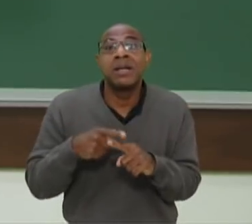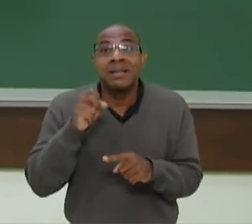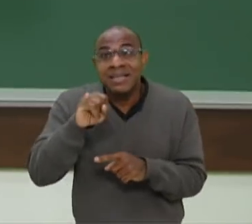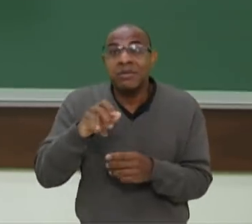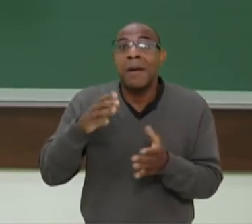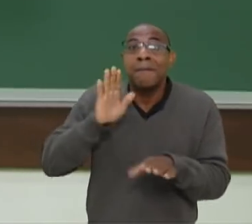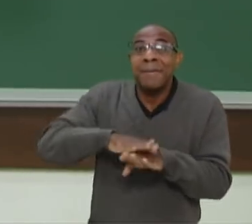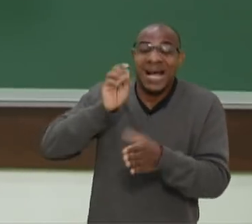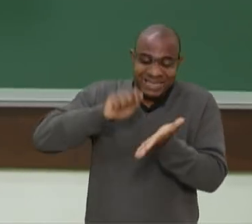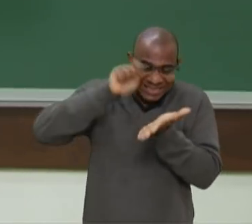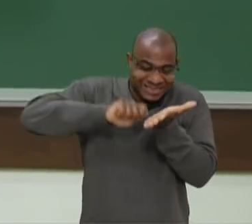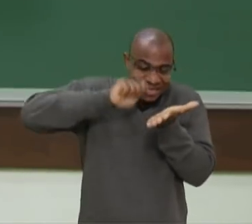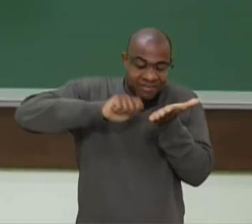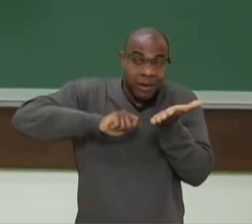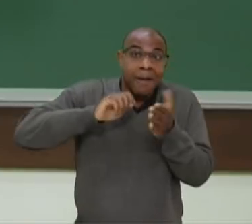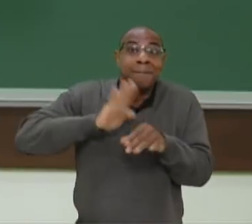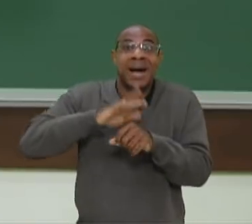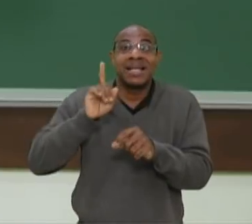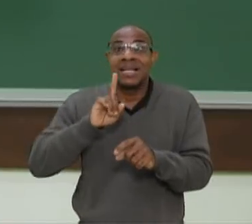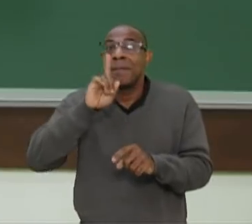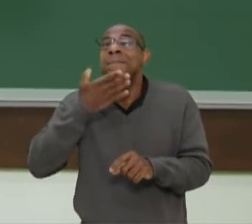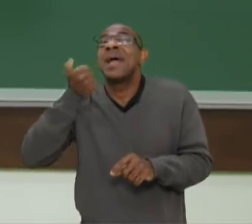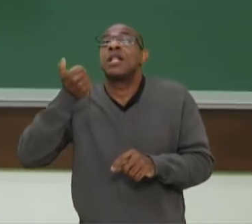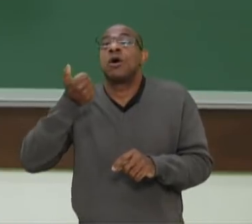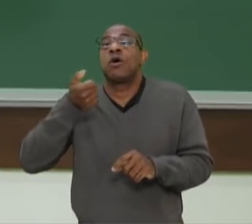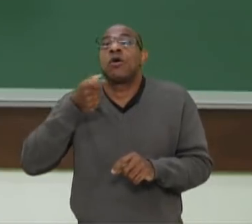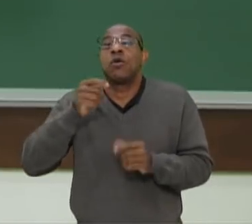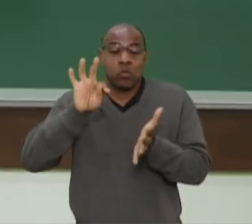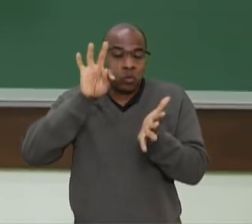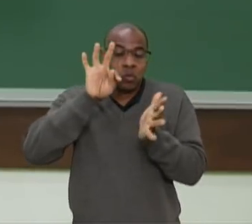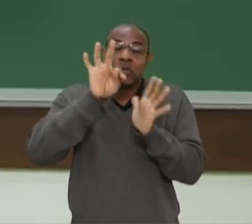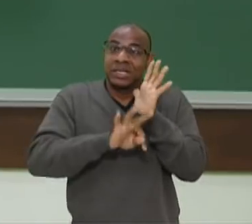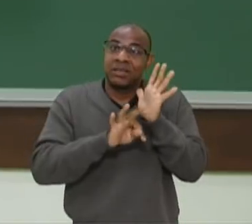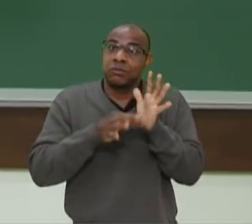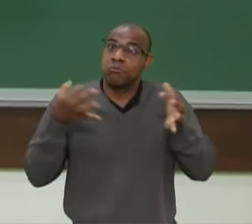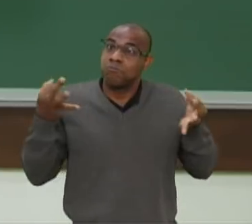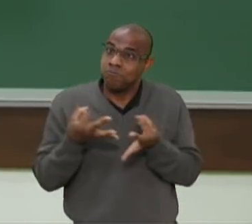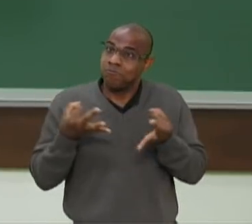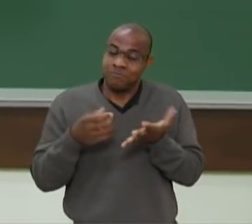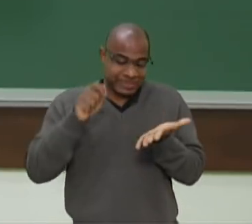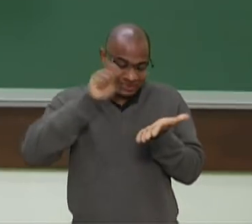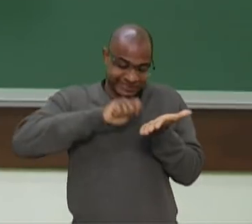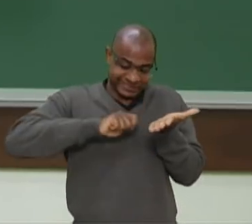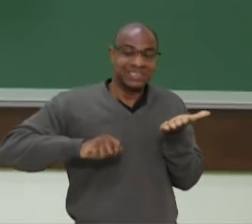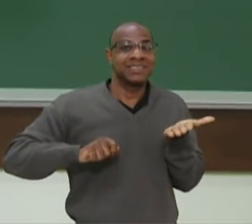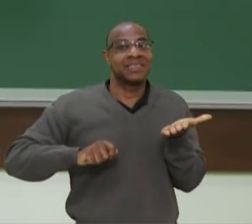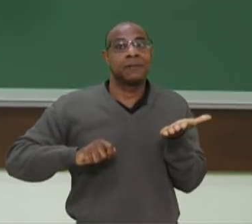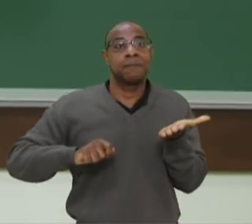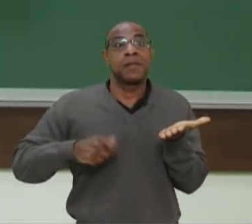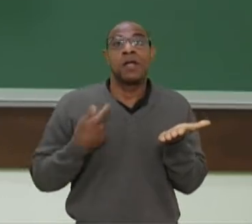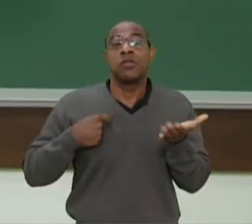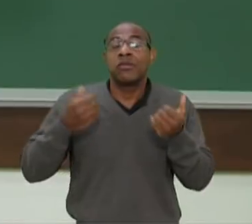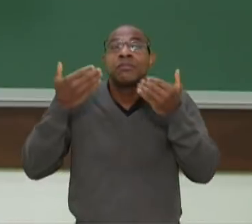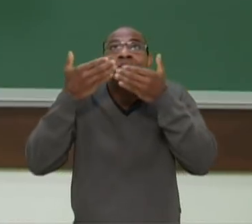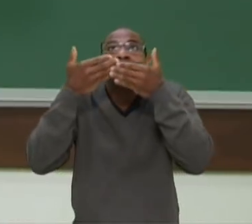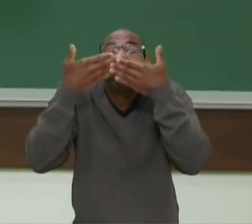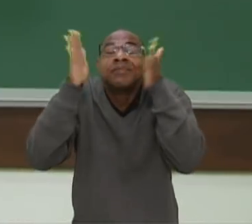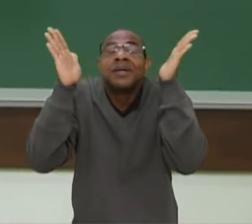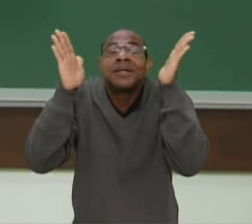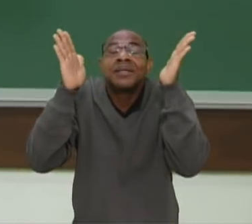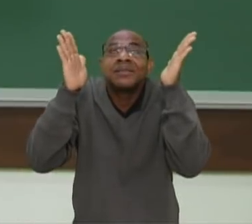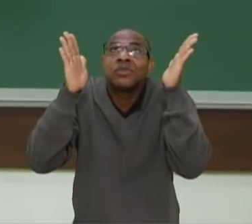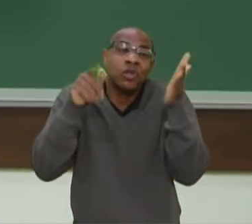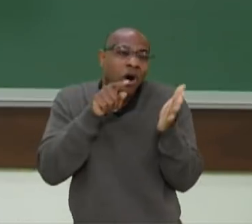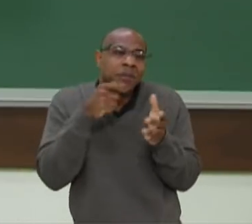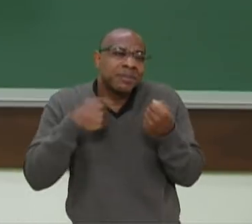mais escrevemos, melhor o texto fica. É. Então a gente amplia mais, eu deveria